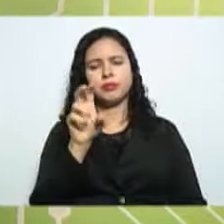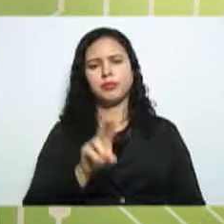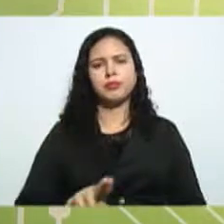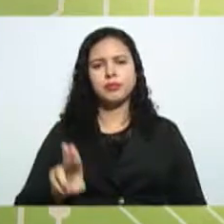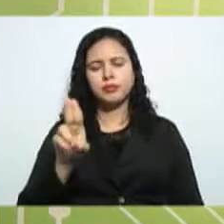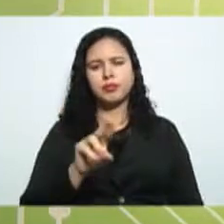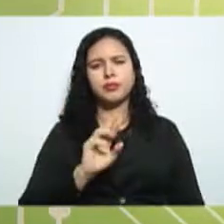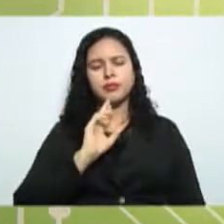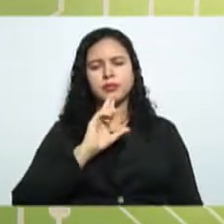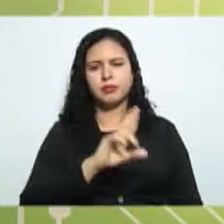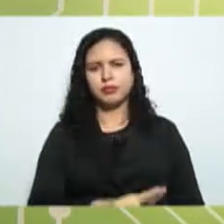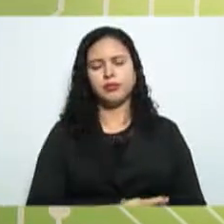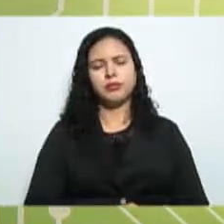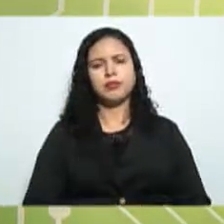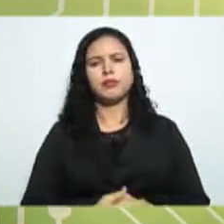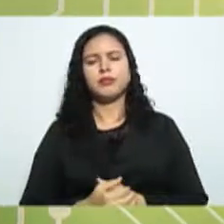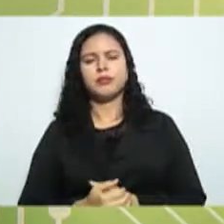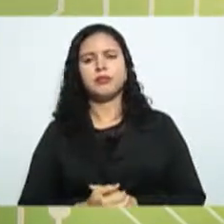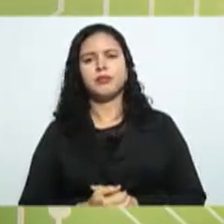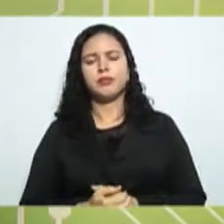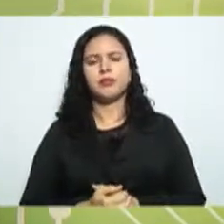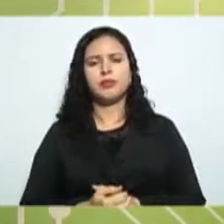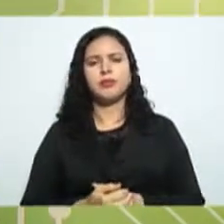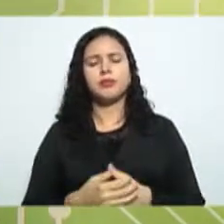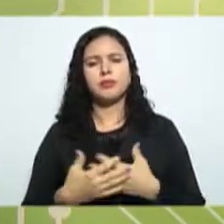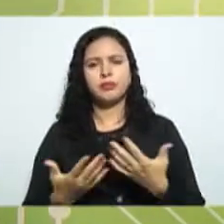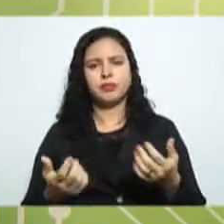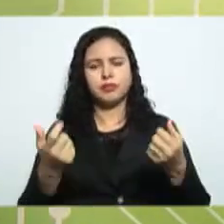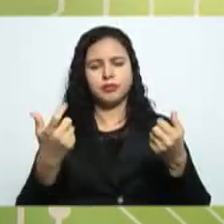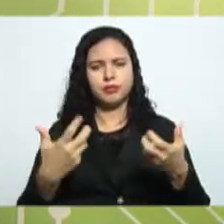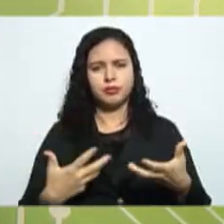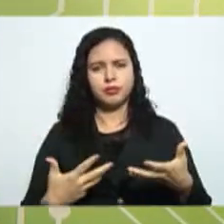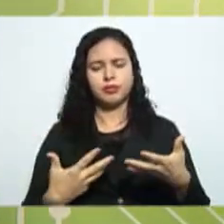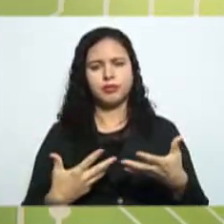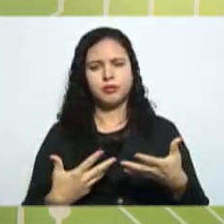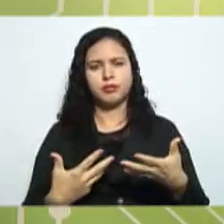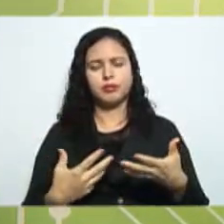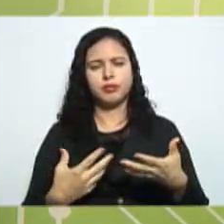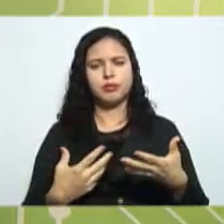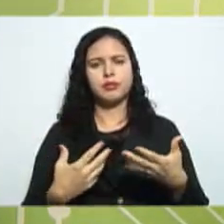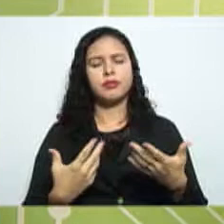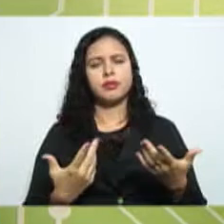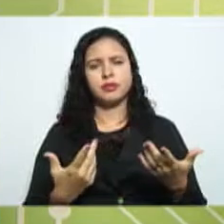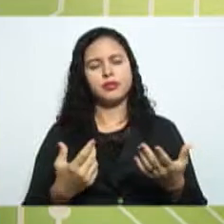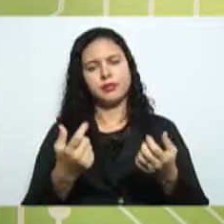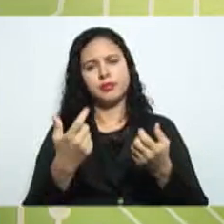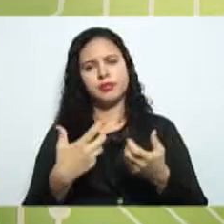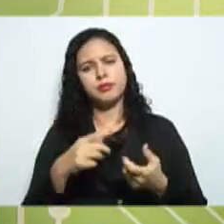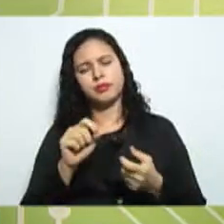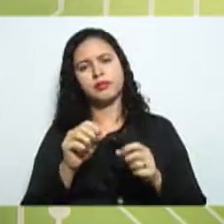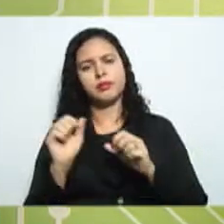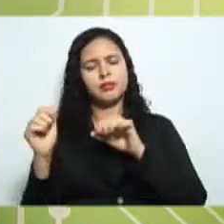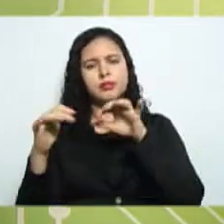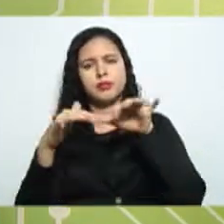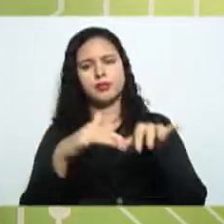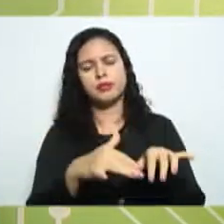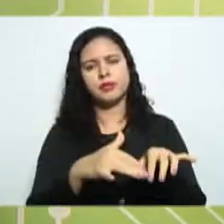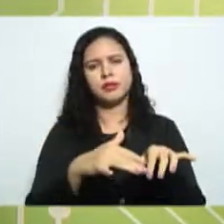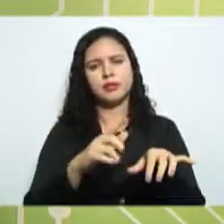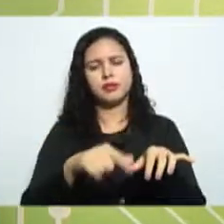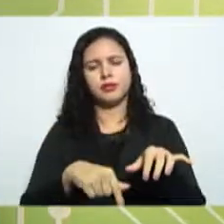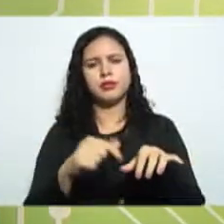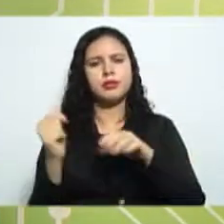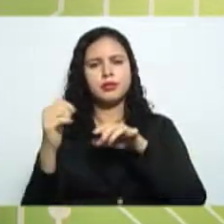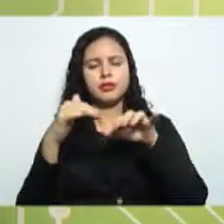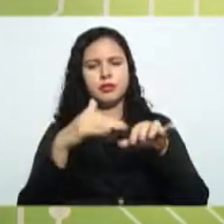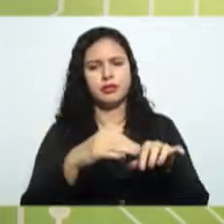utilizados para responder essa questão. Nós falamos dessa questão fundiária e na aula nós puxamos a questão da migração. A migração